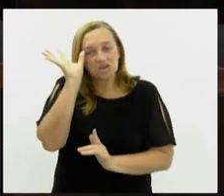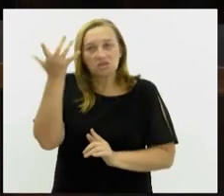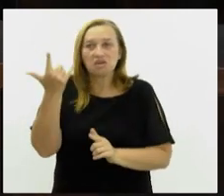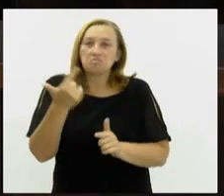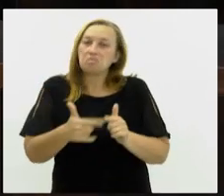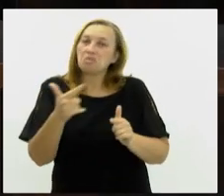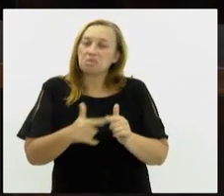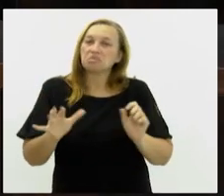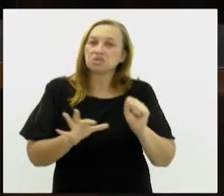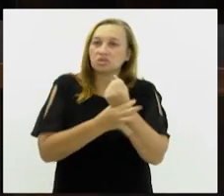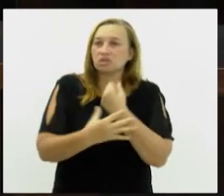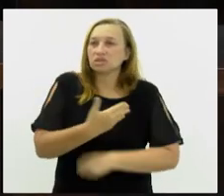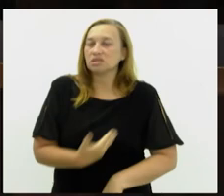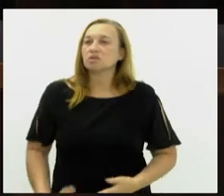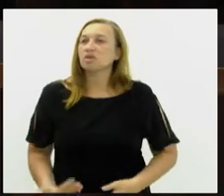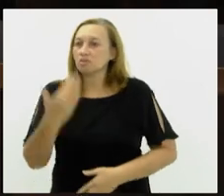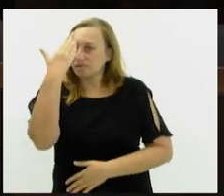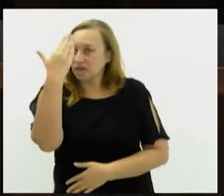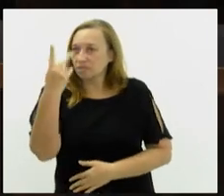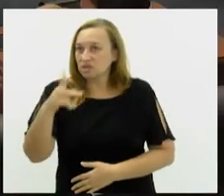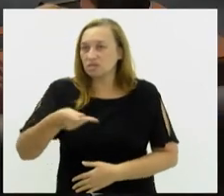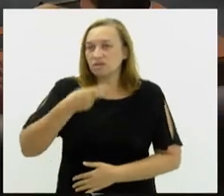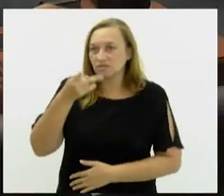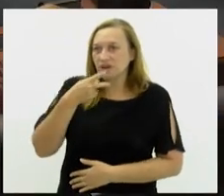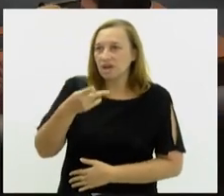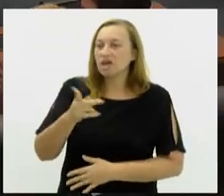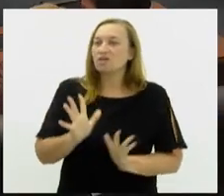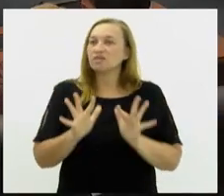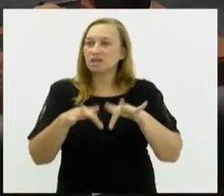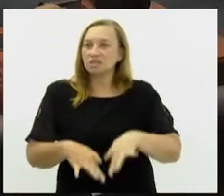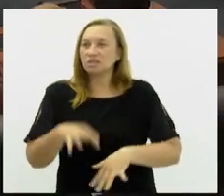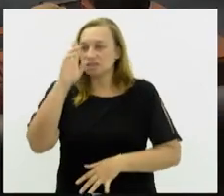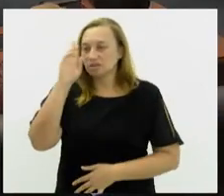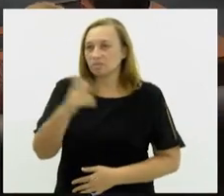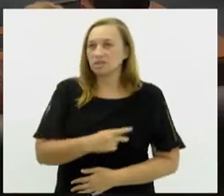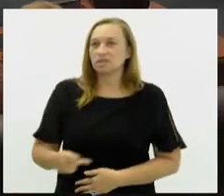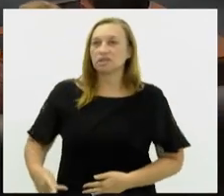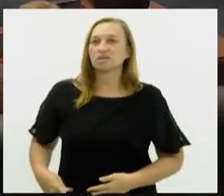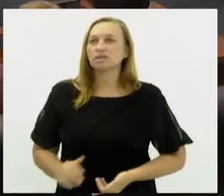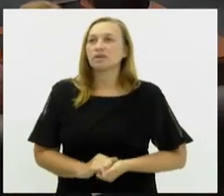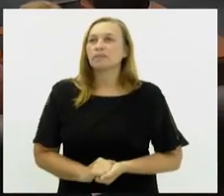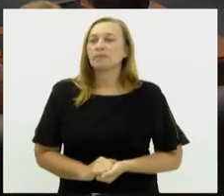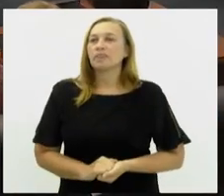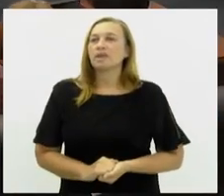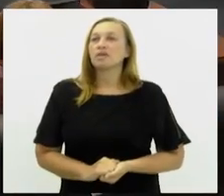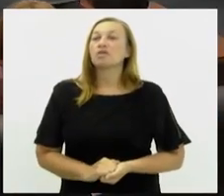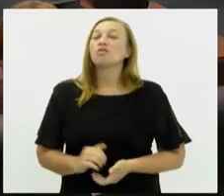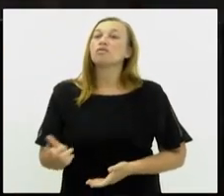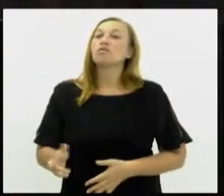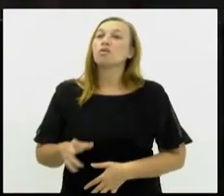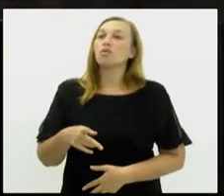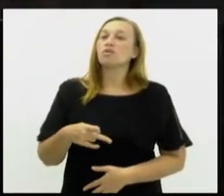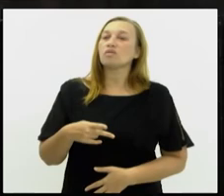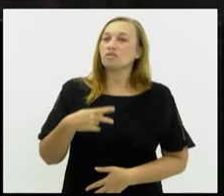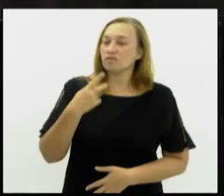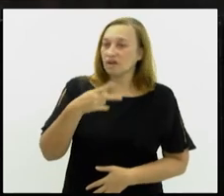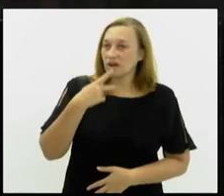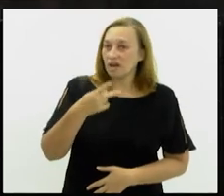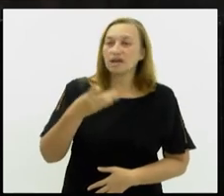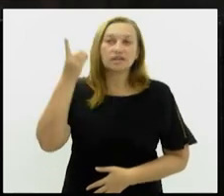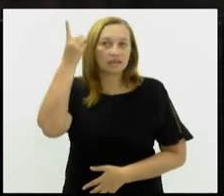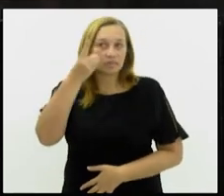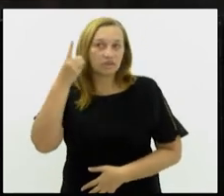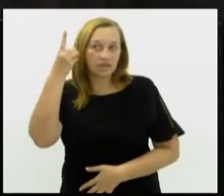segurança pública. Obrigada pelo seu aparte. Eu concluo, senhora presidente. Vou ousar dizer, deputada